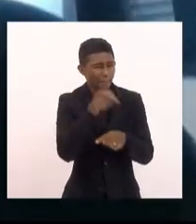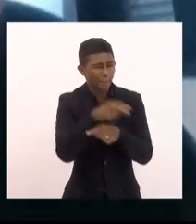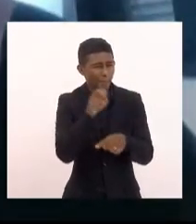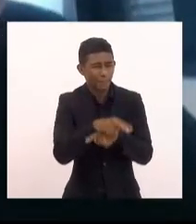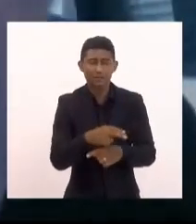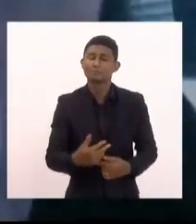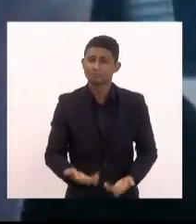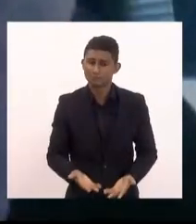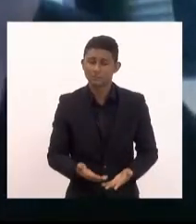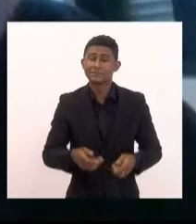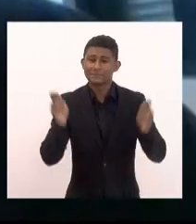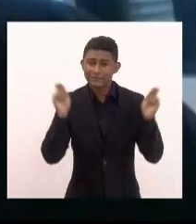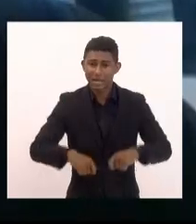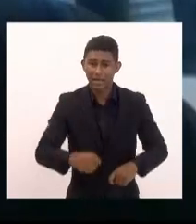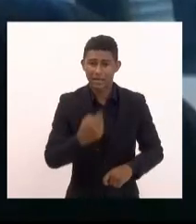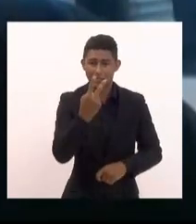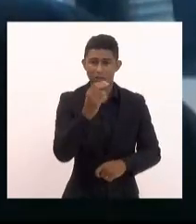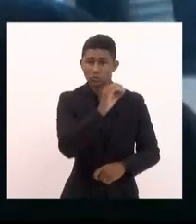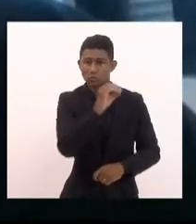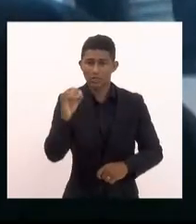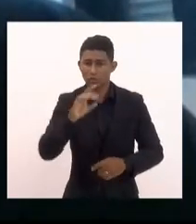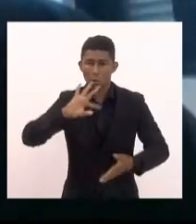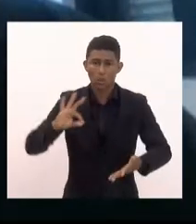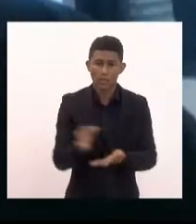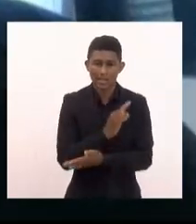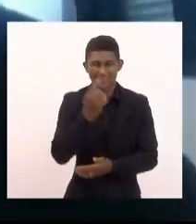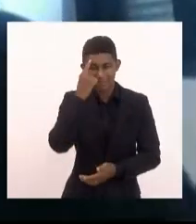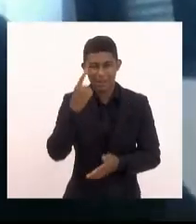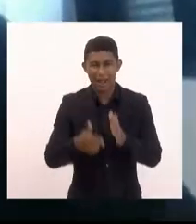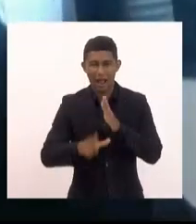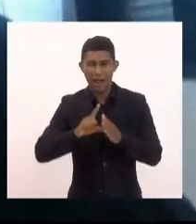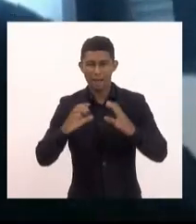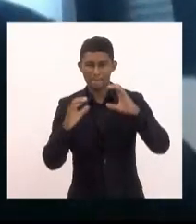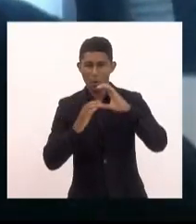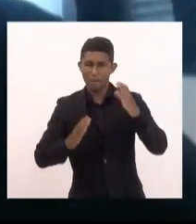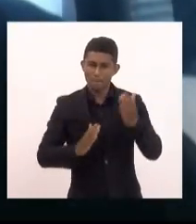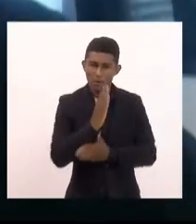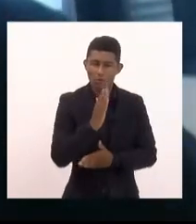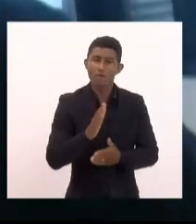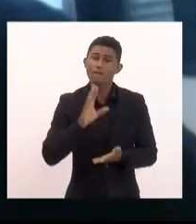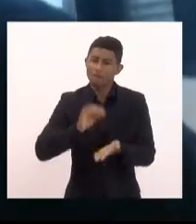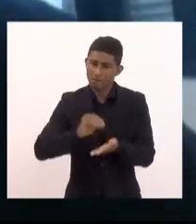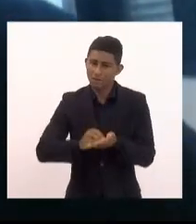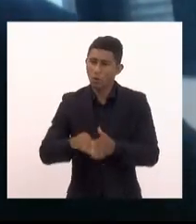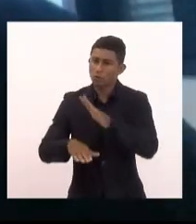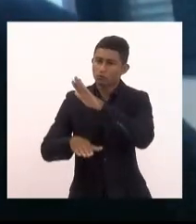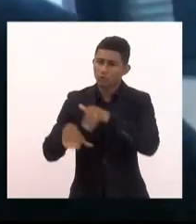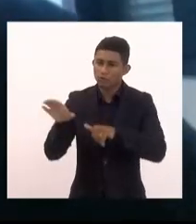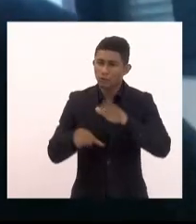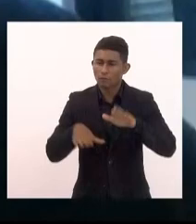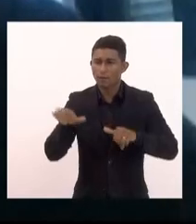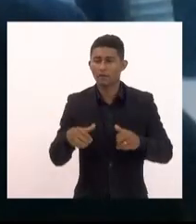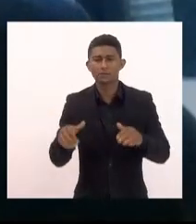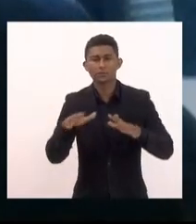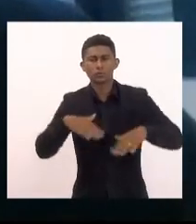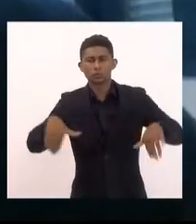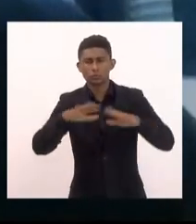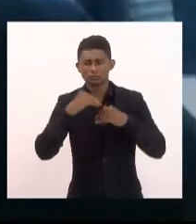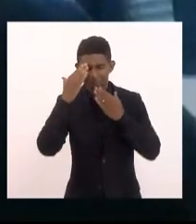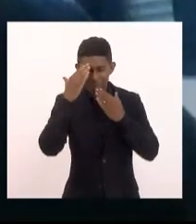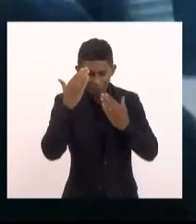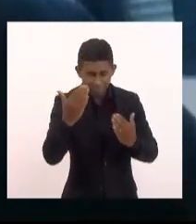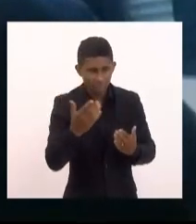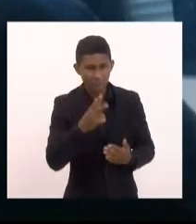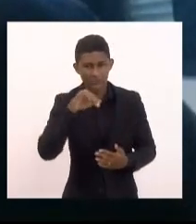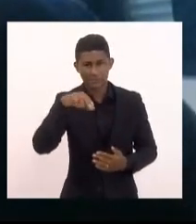Pode contratar 200 aprovados que não foram chamados. Queria agradecer a todos de coração. Força